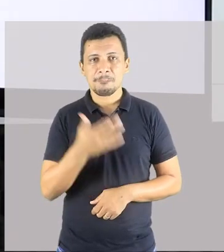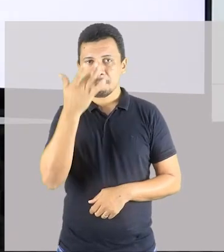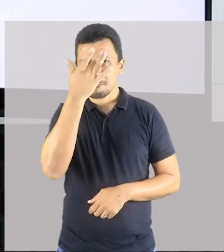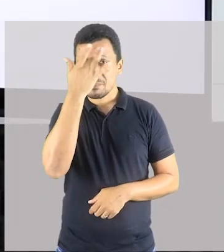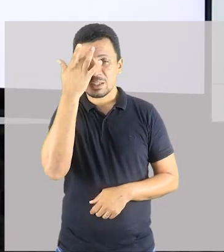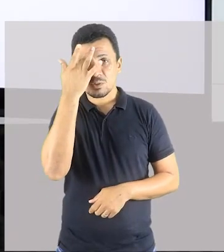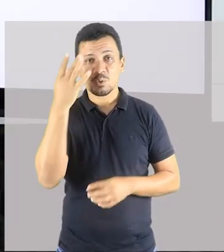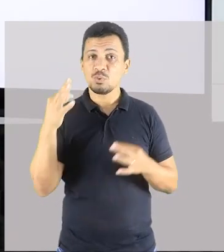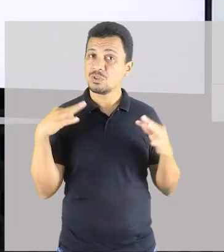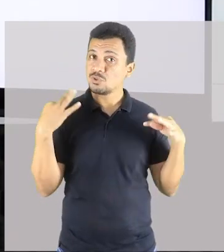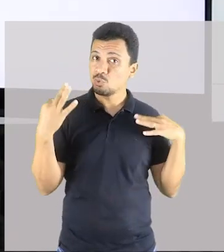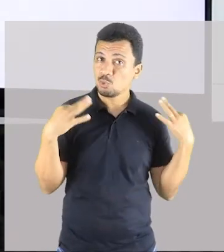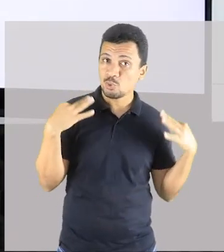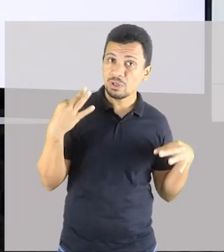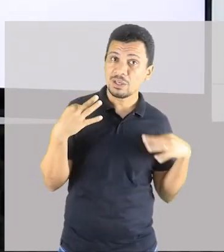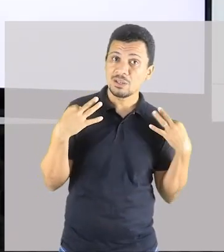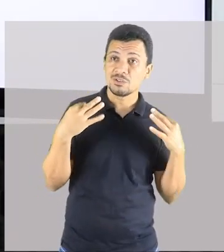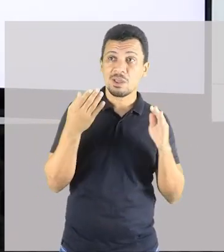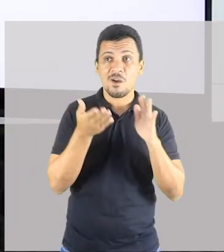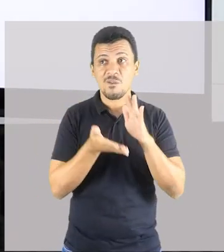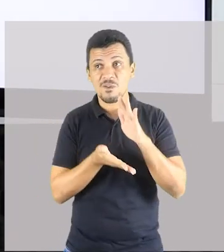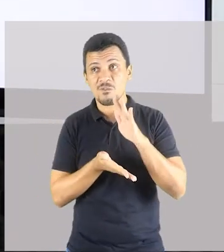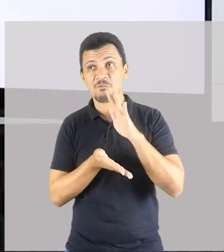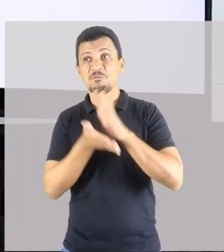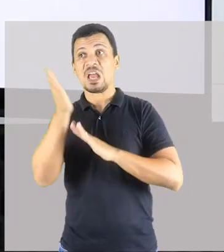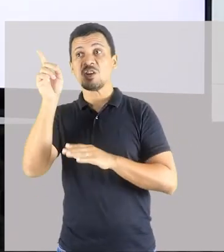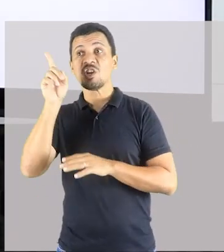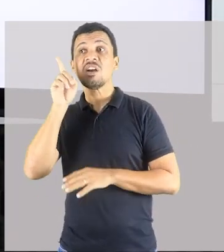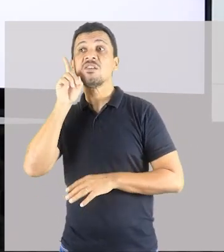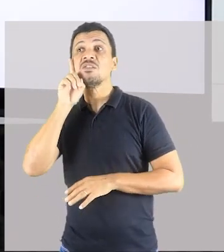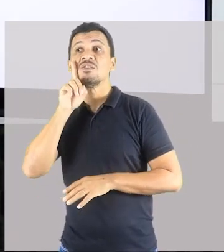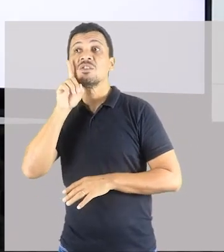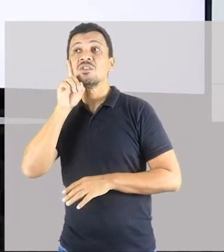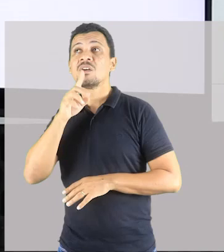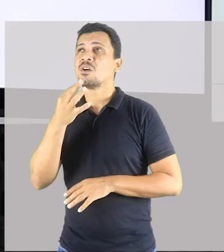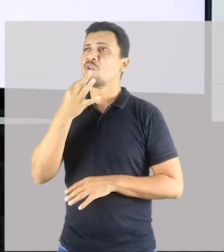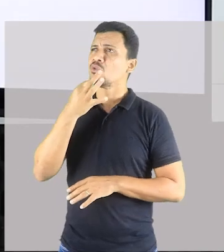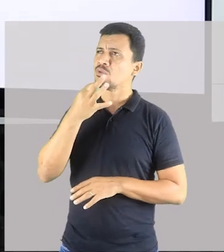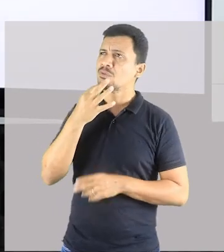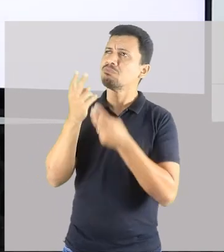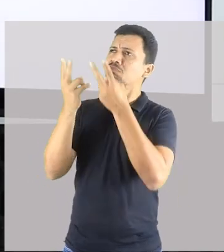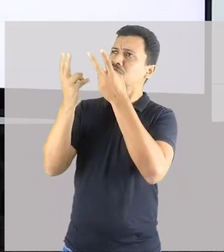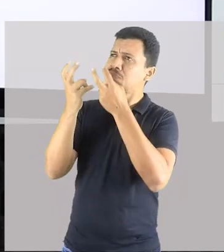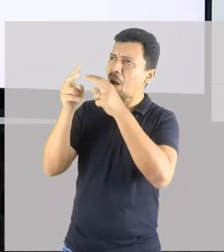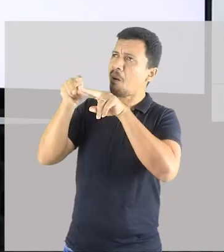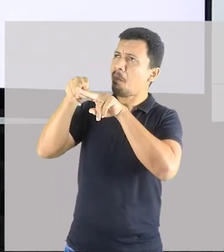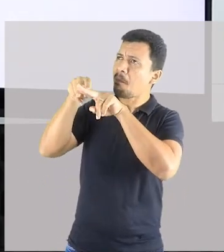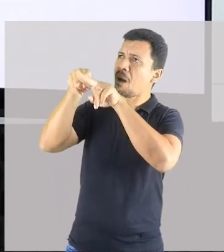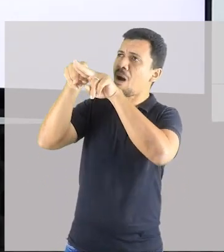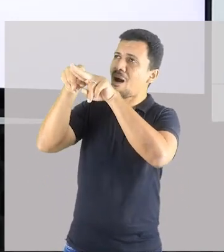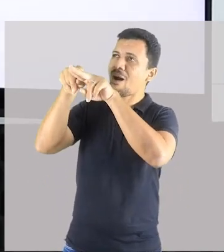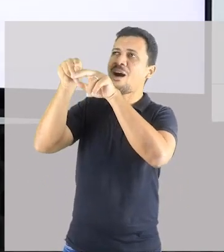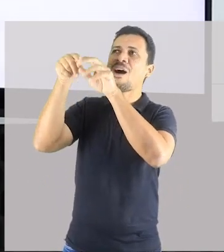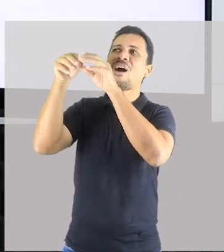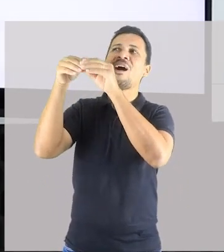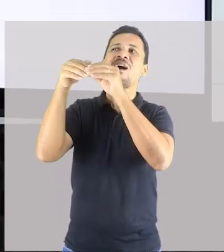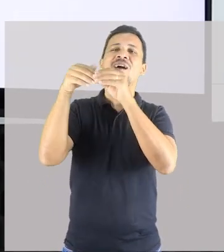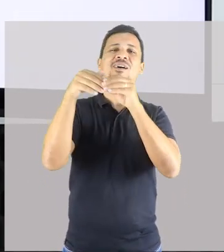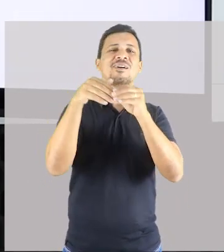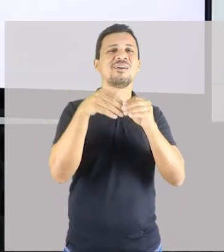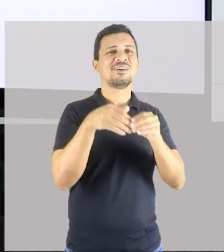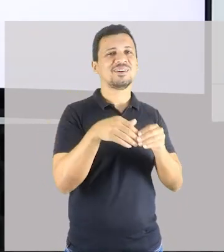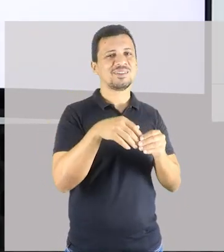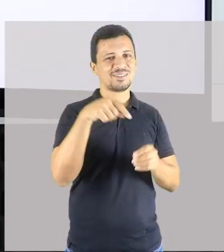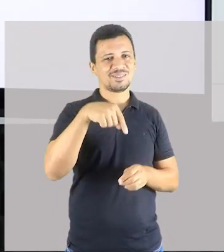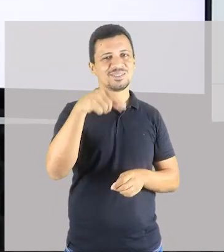turistas, né, que foram até os Estados Unidos, conheceram a modalidade e aí trouxeram essa modalidade